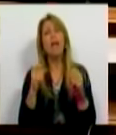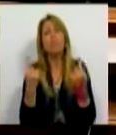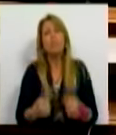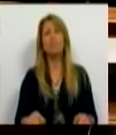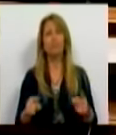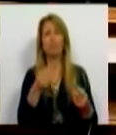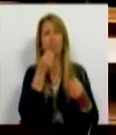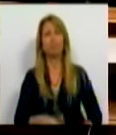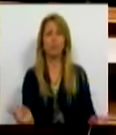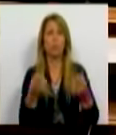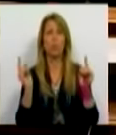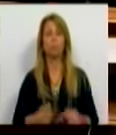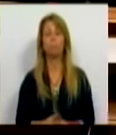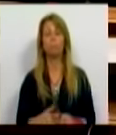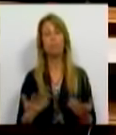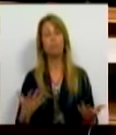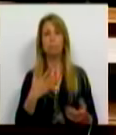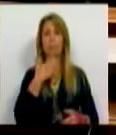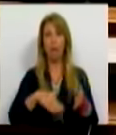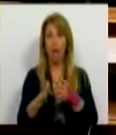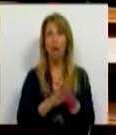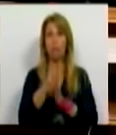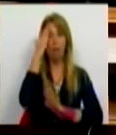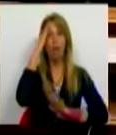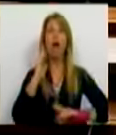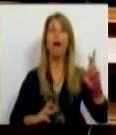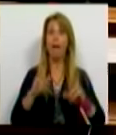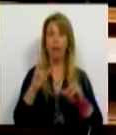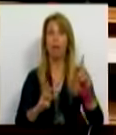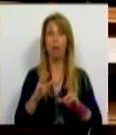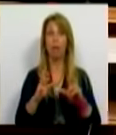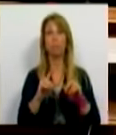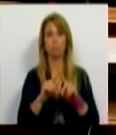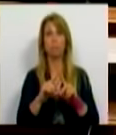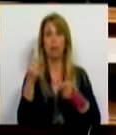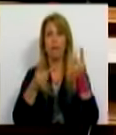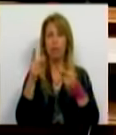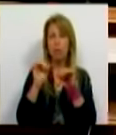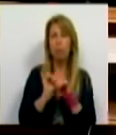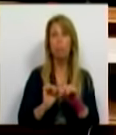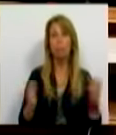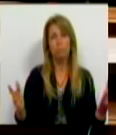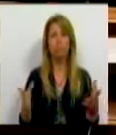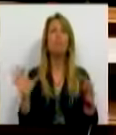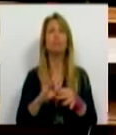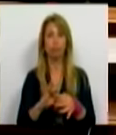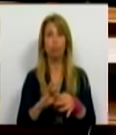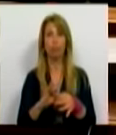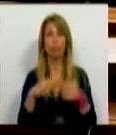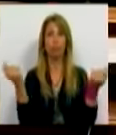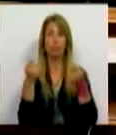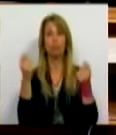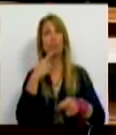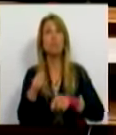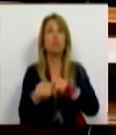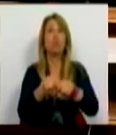mistificação. Usar os rankings nesse sentido servirá à propaganda política, ou talvez até mesmo o marketing de